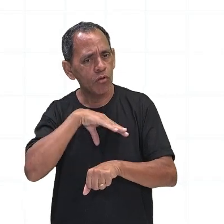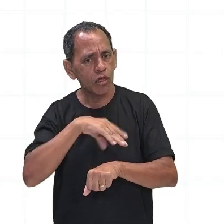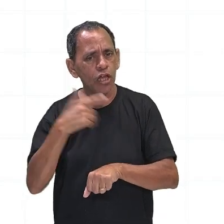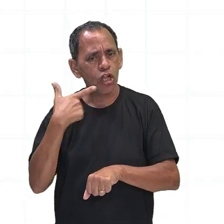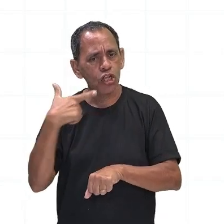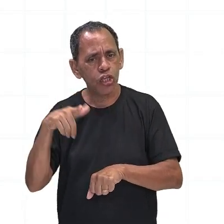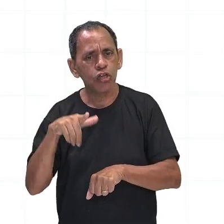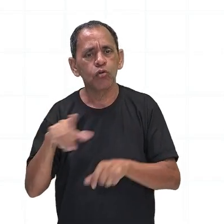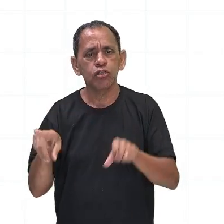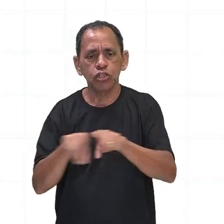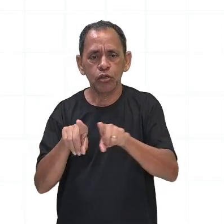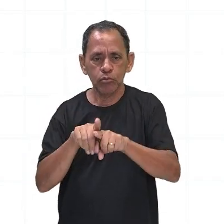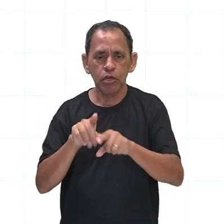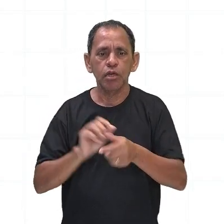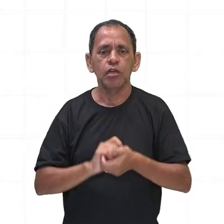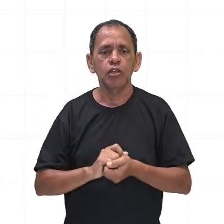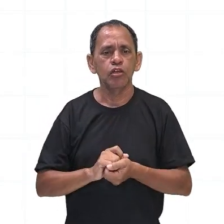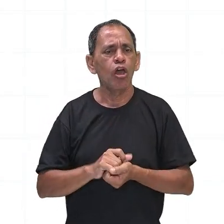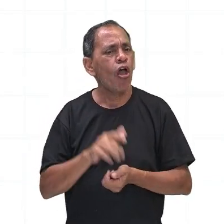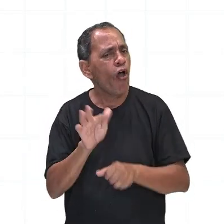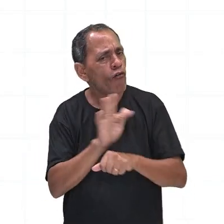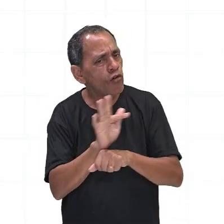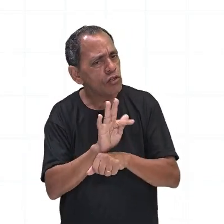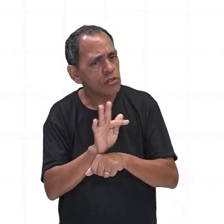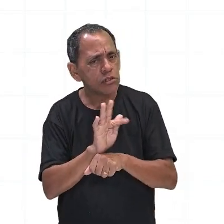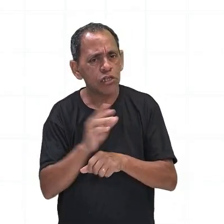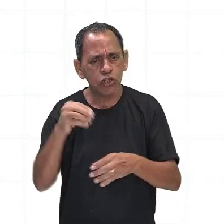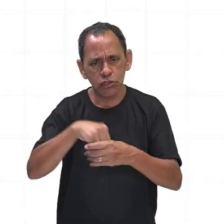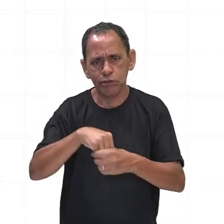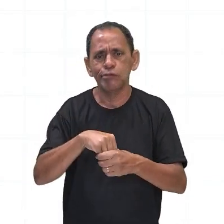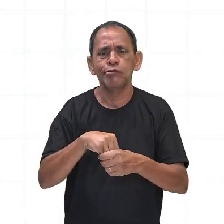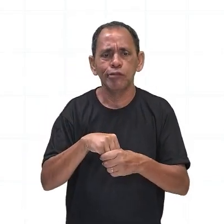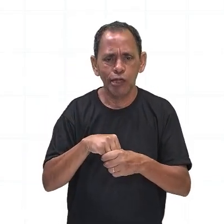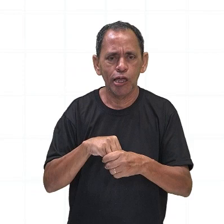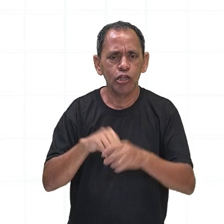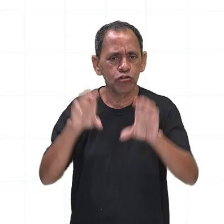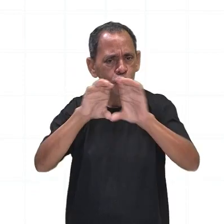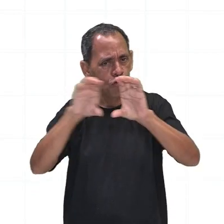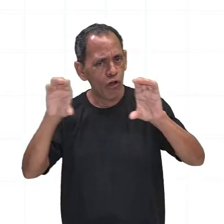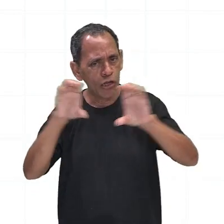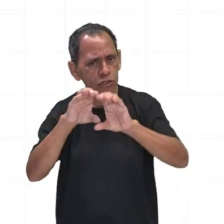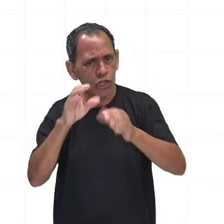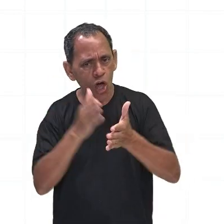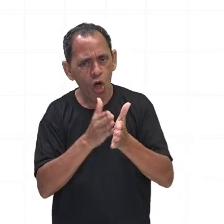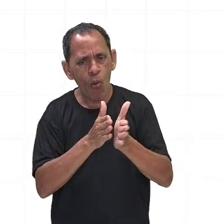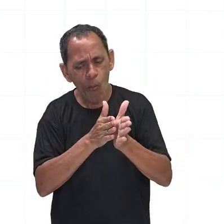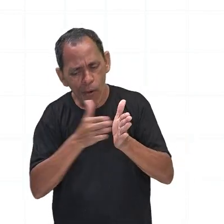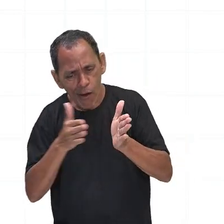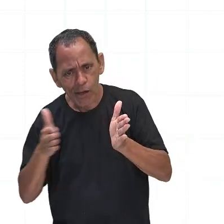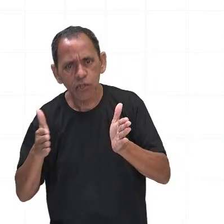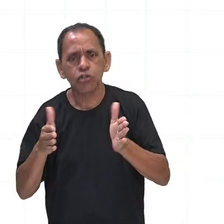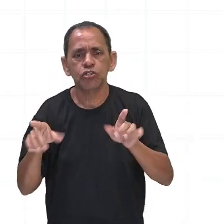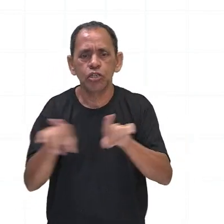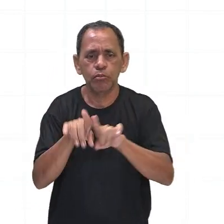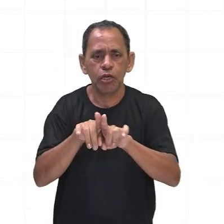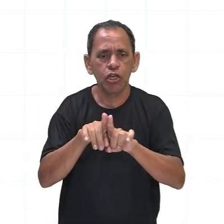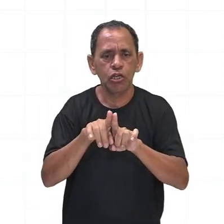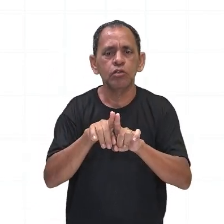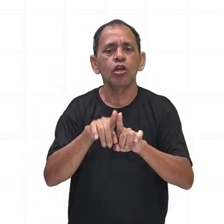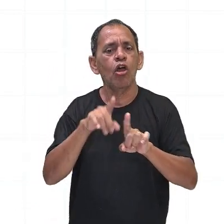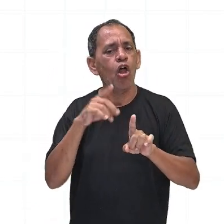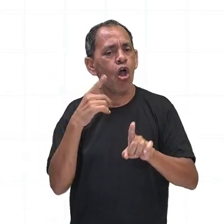a função de cada palavra dentro de um enunciado, na oração, no período, ok? Observando exatamente hoje